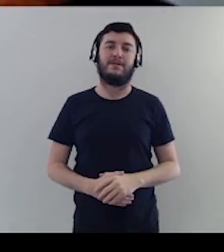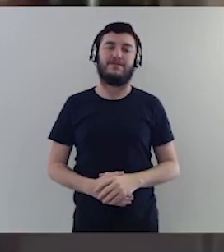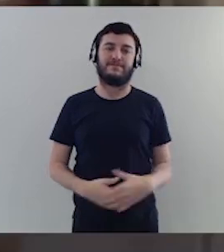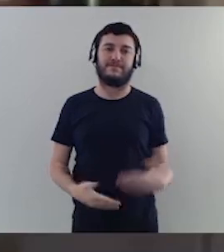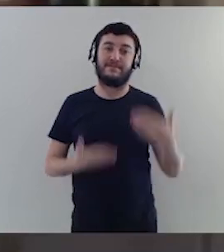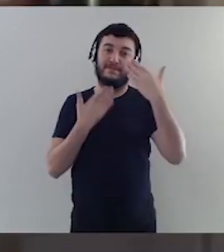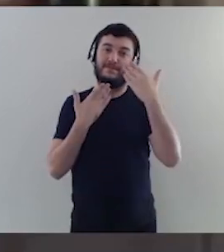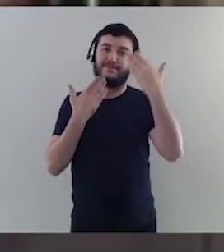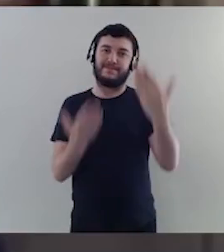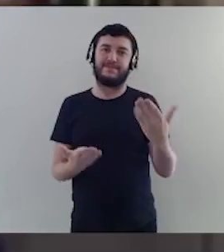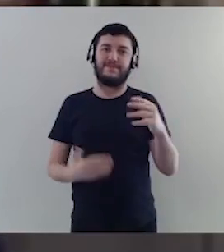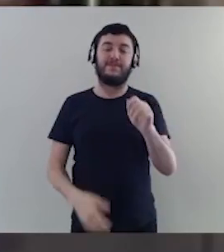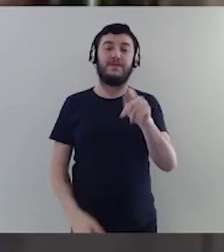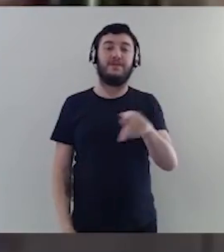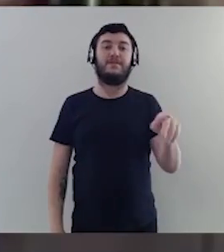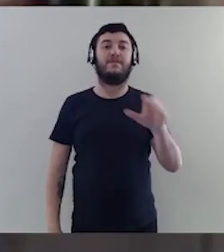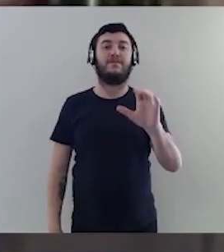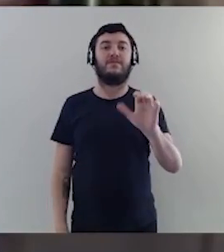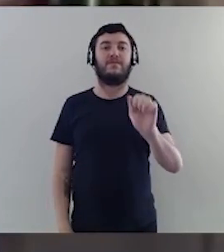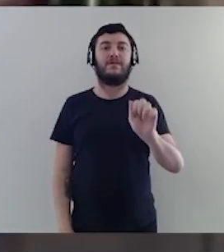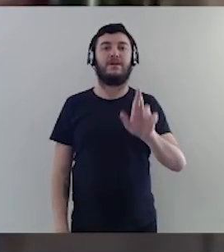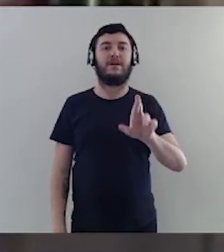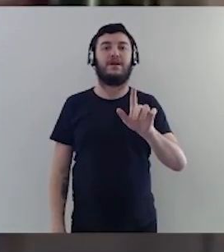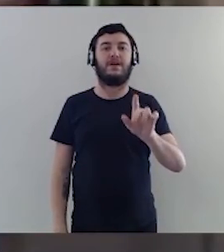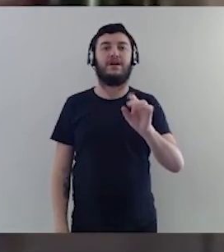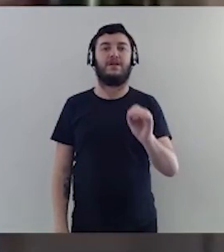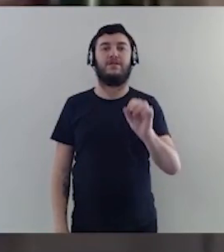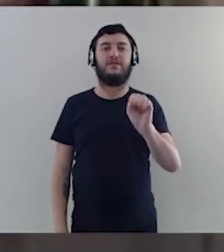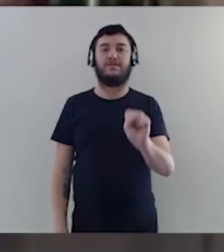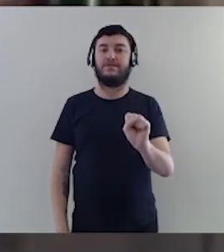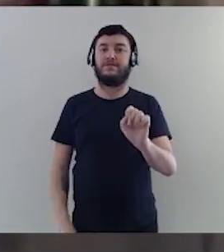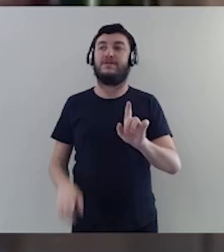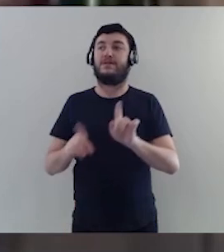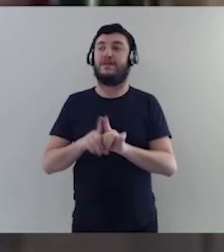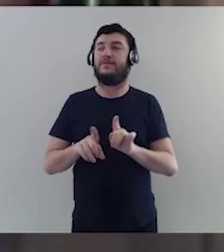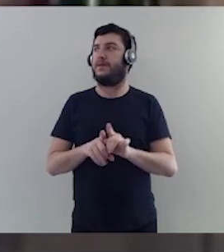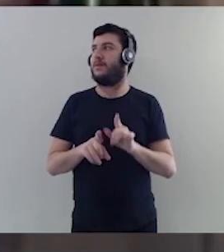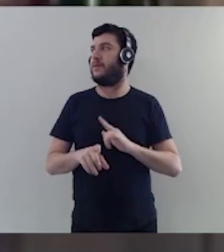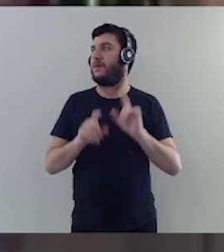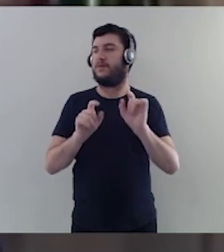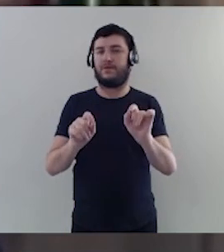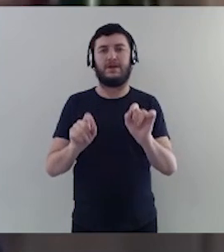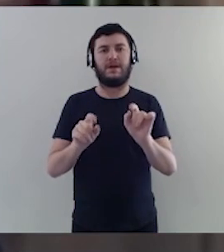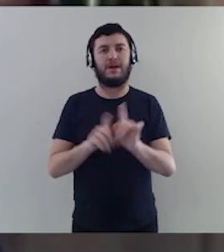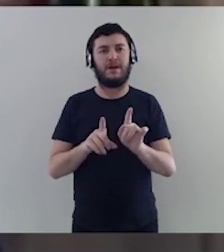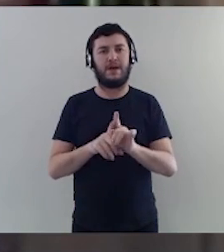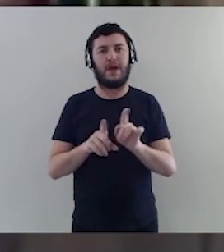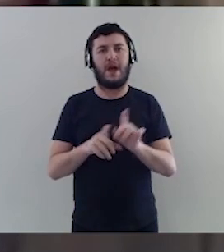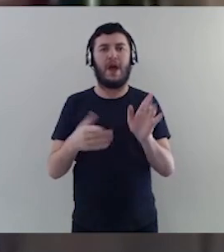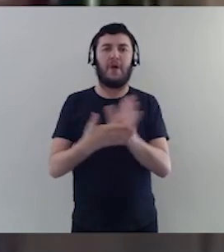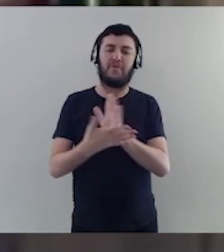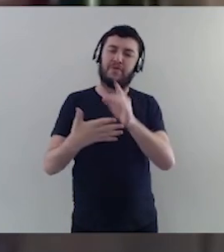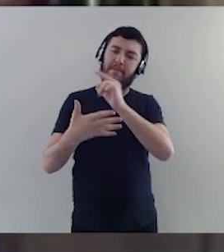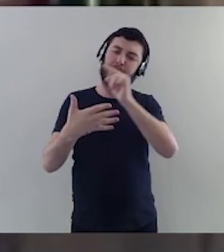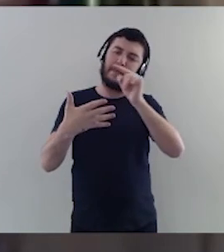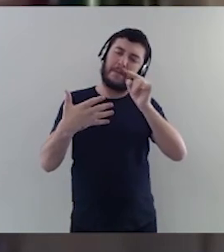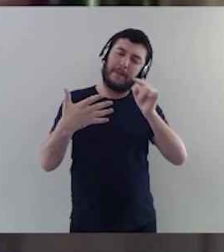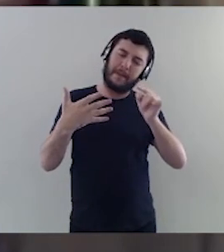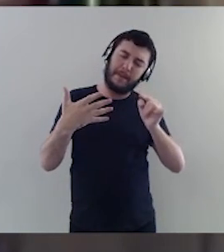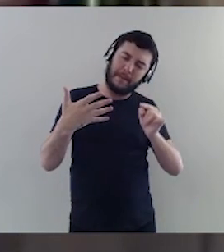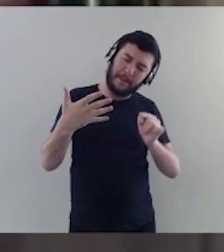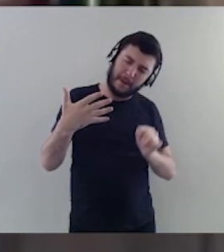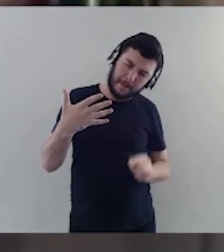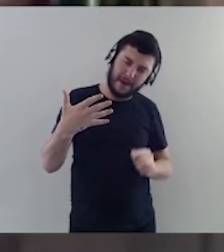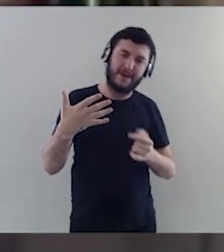Muito obrigado, professor Carlos. Eu teria uma série de considerações para estar fazendo com Vossa